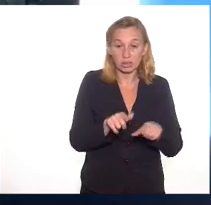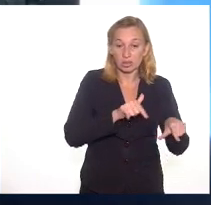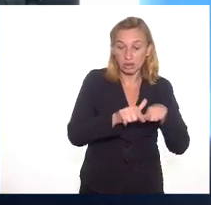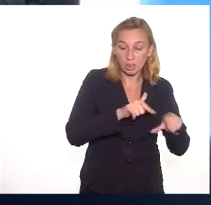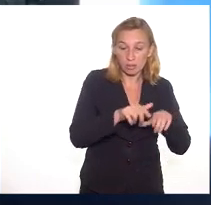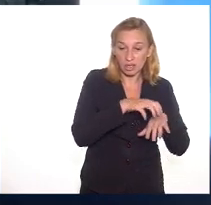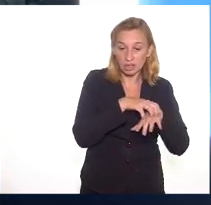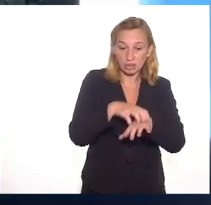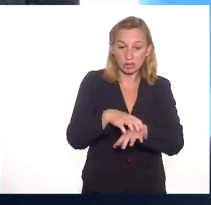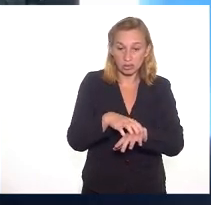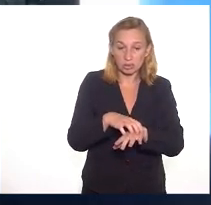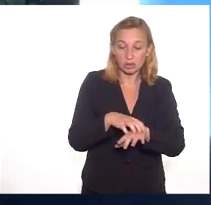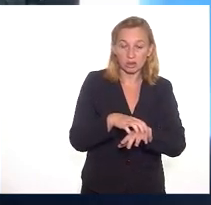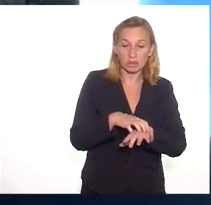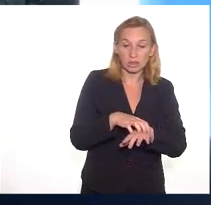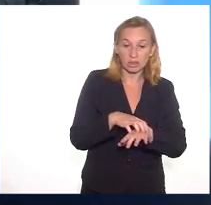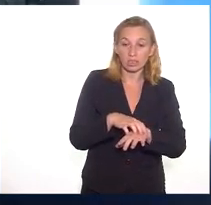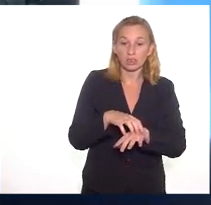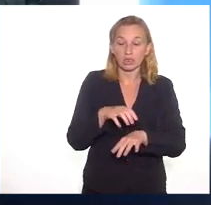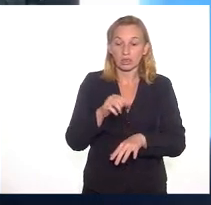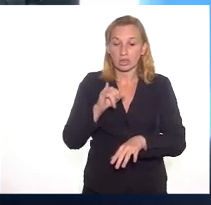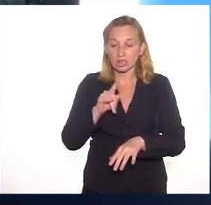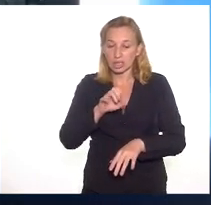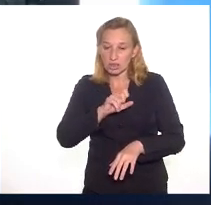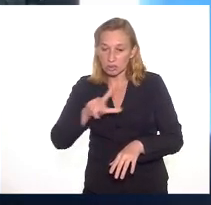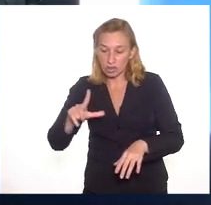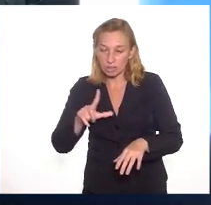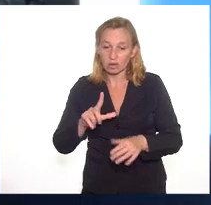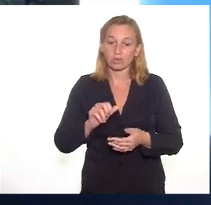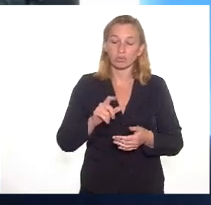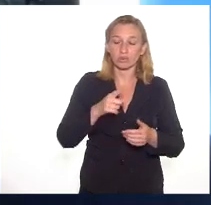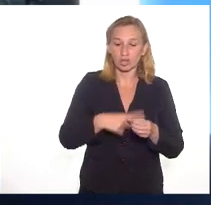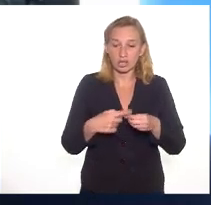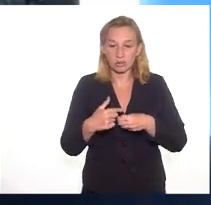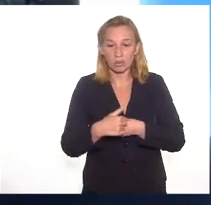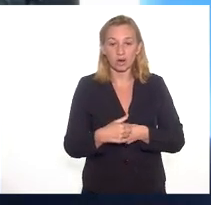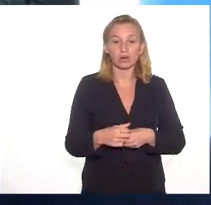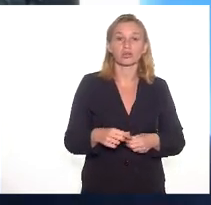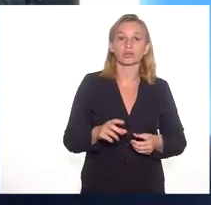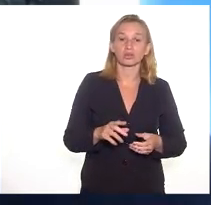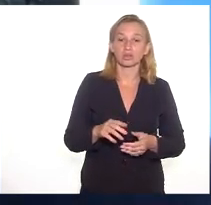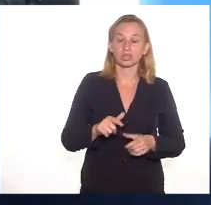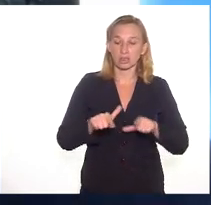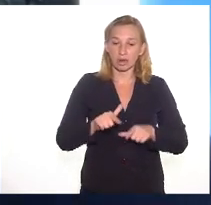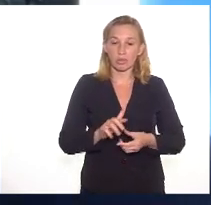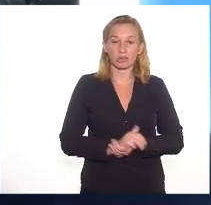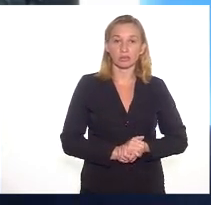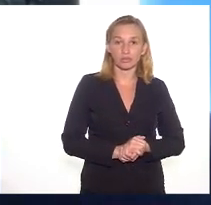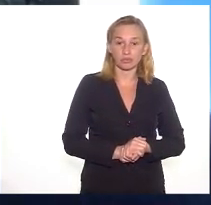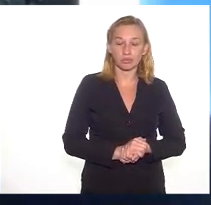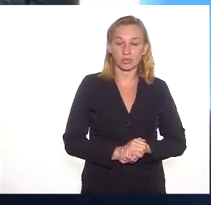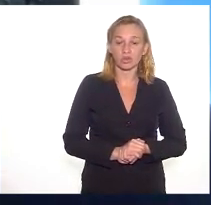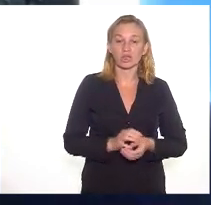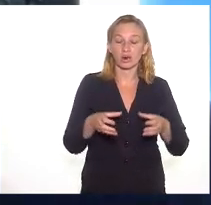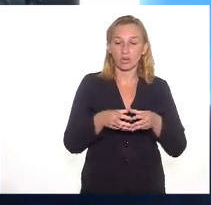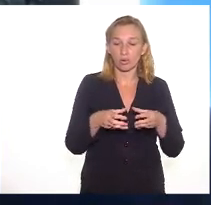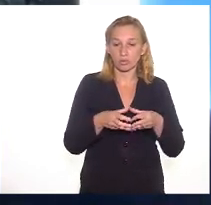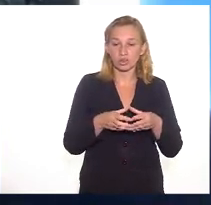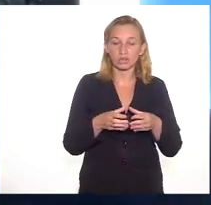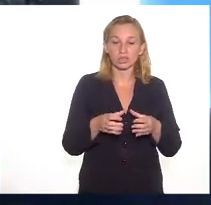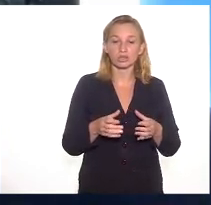transportes interestadual, intermunicipal e de comunicação, ICMS, nos casos que menciona. Pareceres das comissões